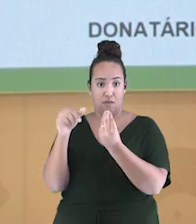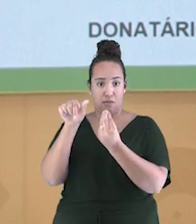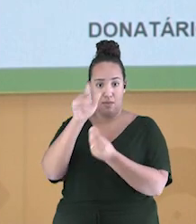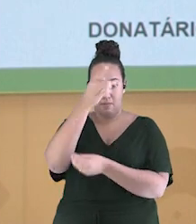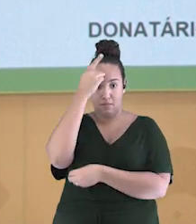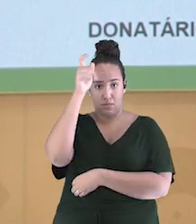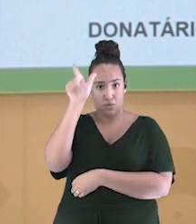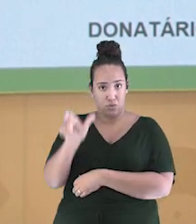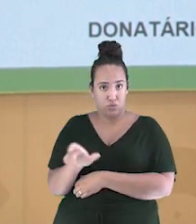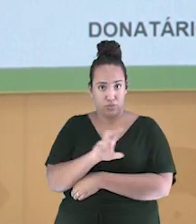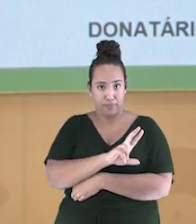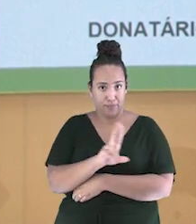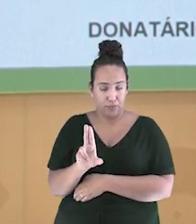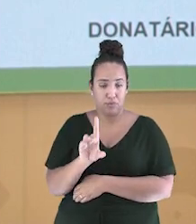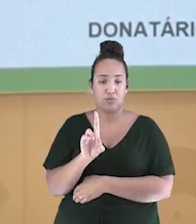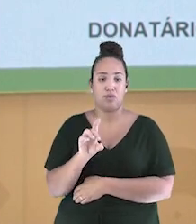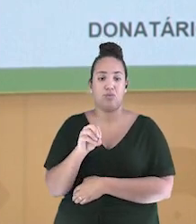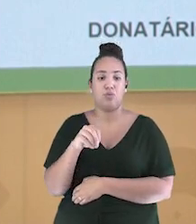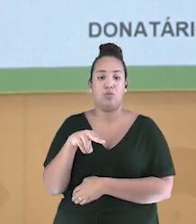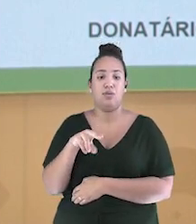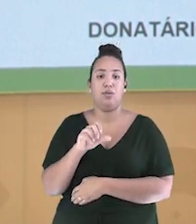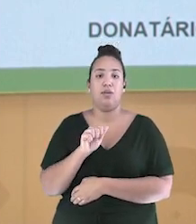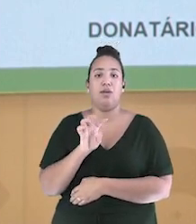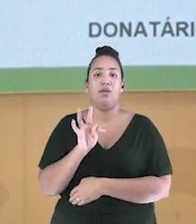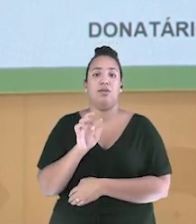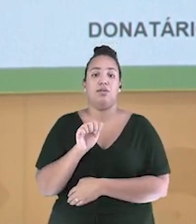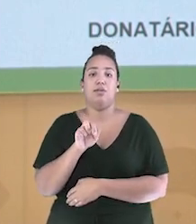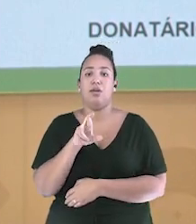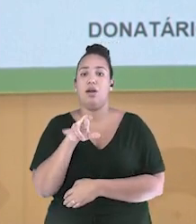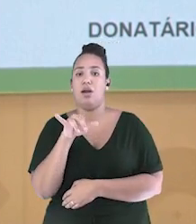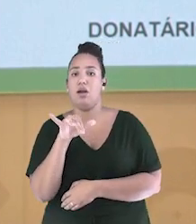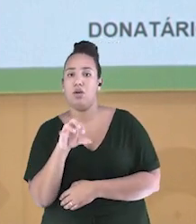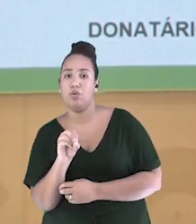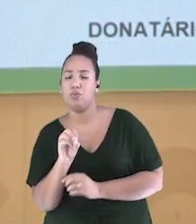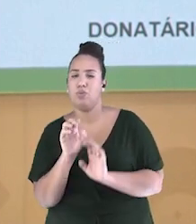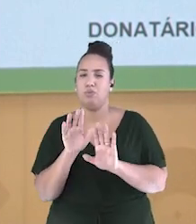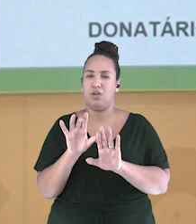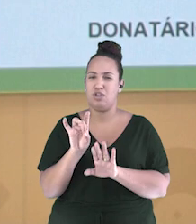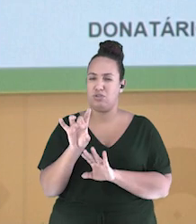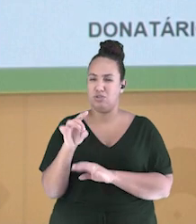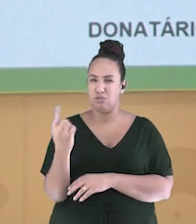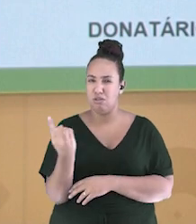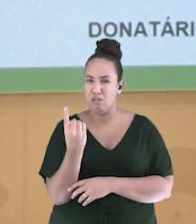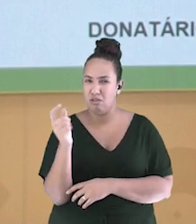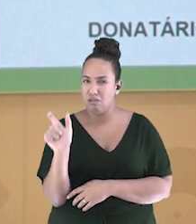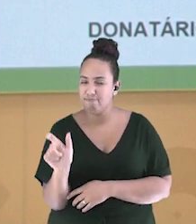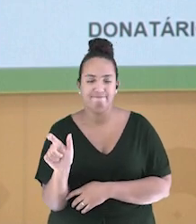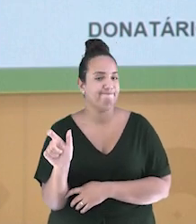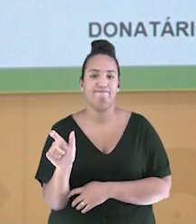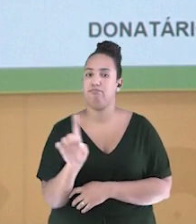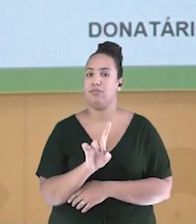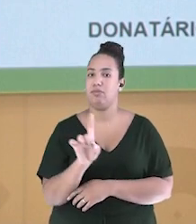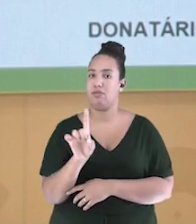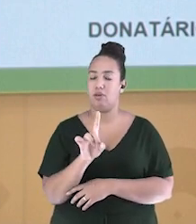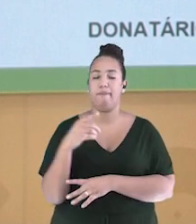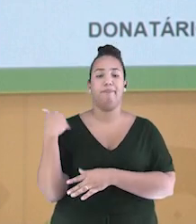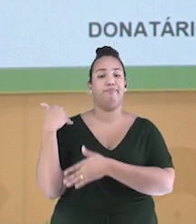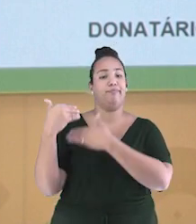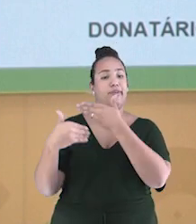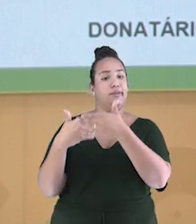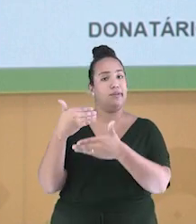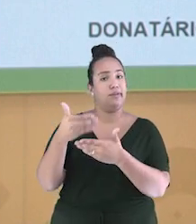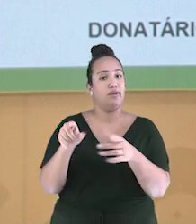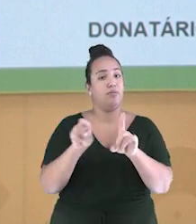chamada de donatário. Mas, vieram só eles? A resposta é não. Com o passar dos anos,